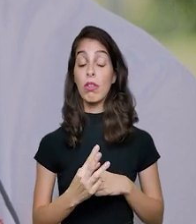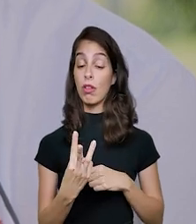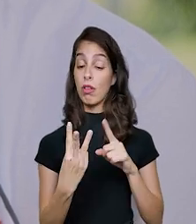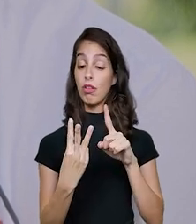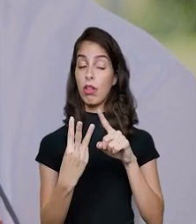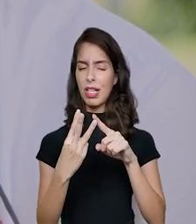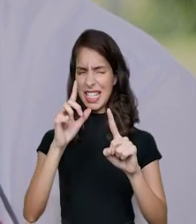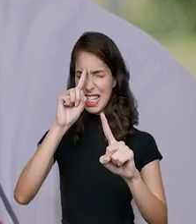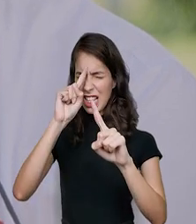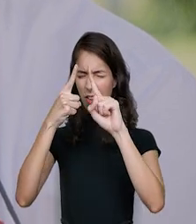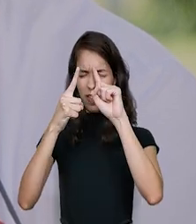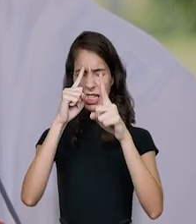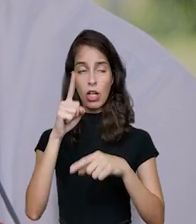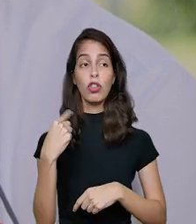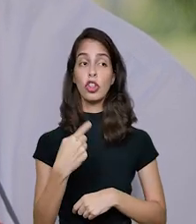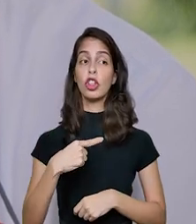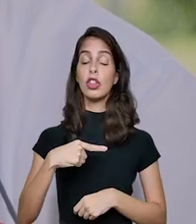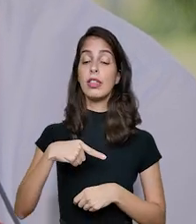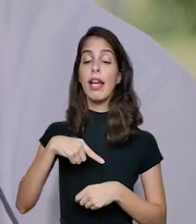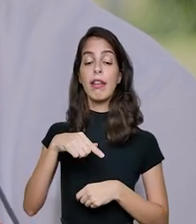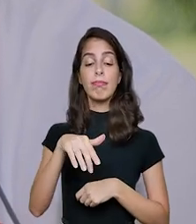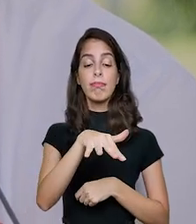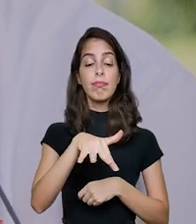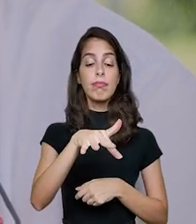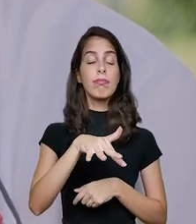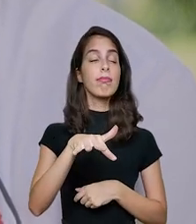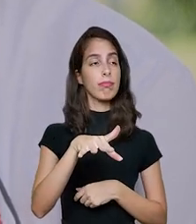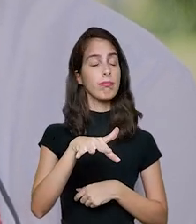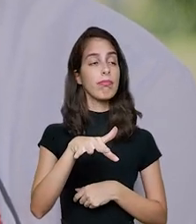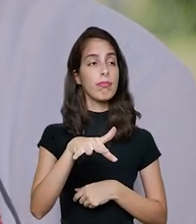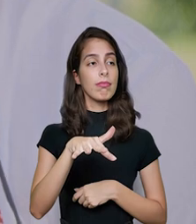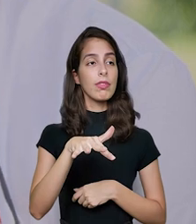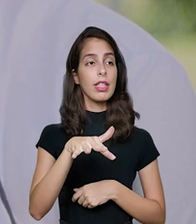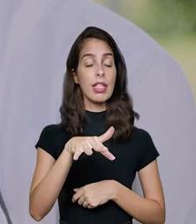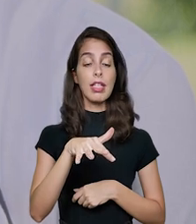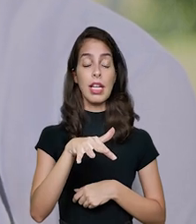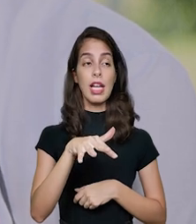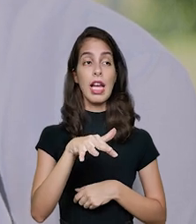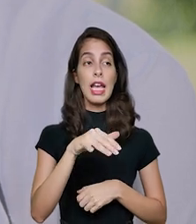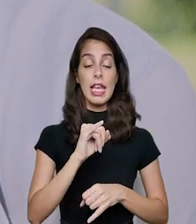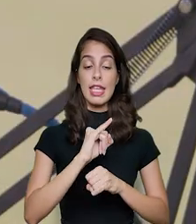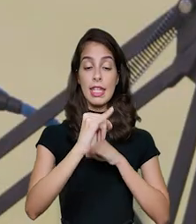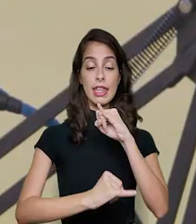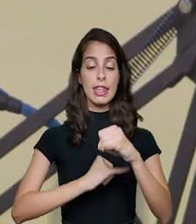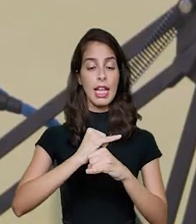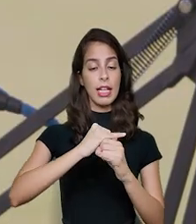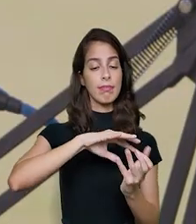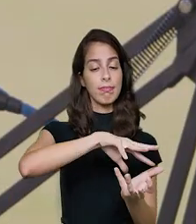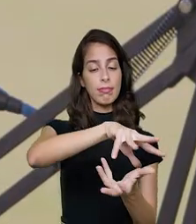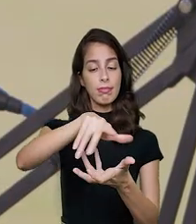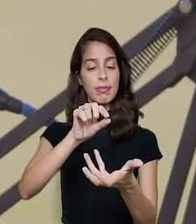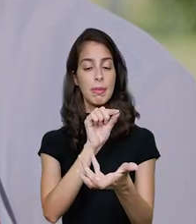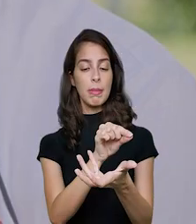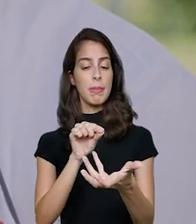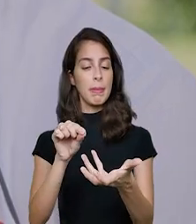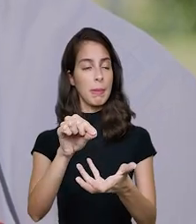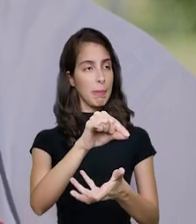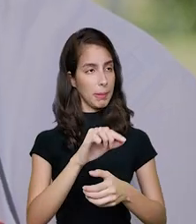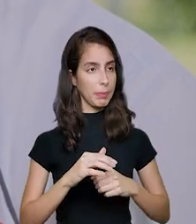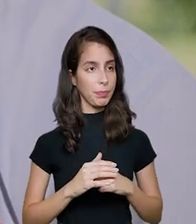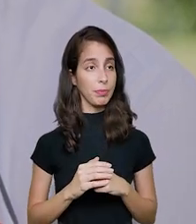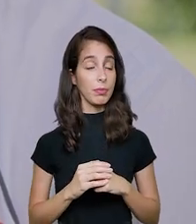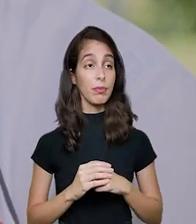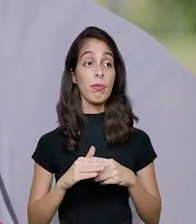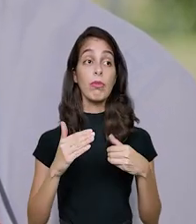nós temos trouxemos um trabalho importante na área da da da internacionalização né Os estudantes